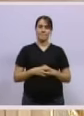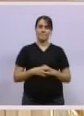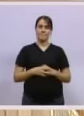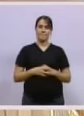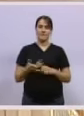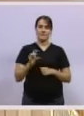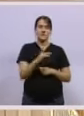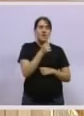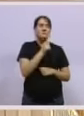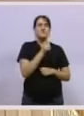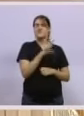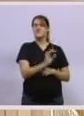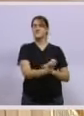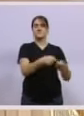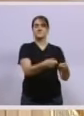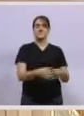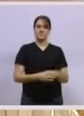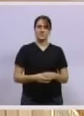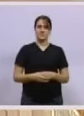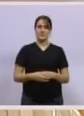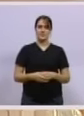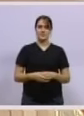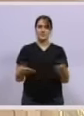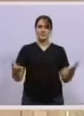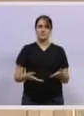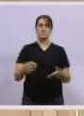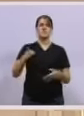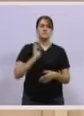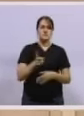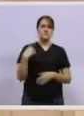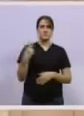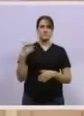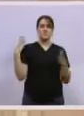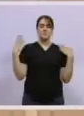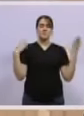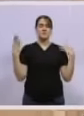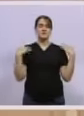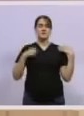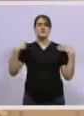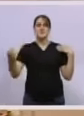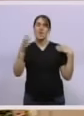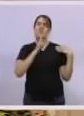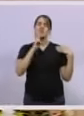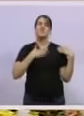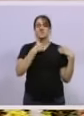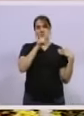no da gente, e hoje padre, toda vez que eu saio, tem que levar um sorvetinho para minha mãe,